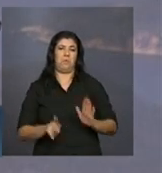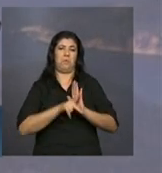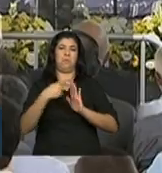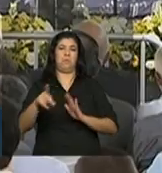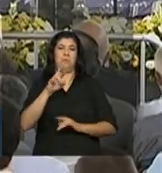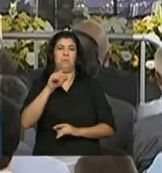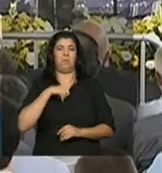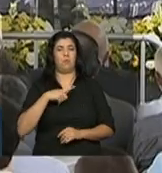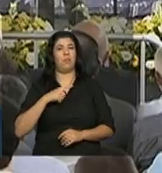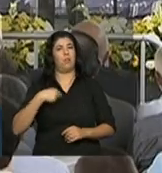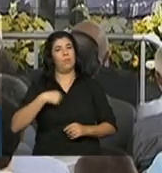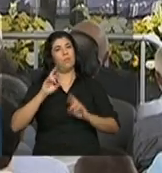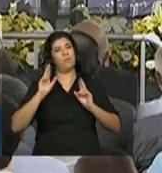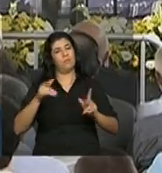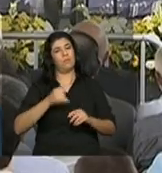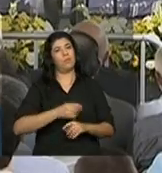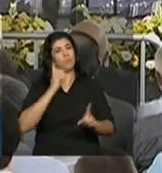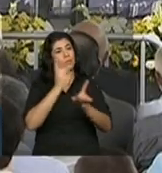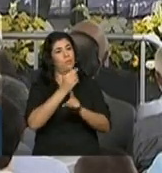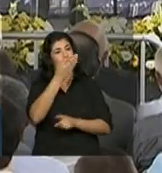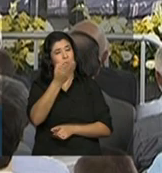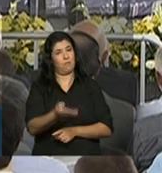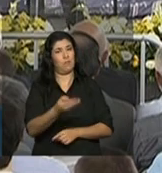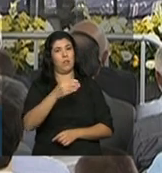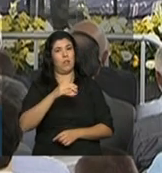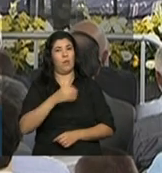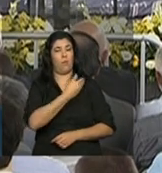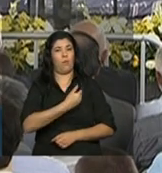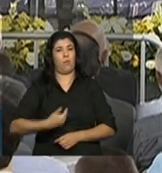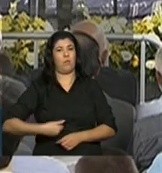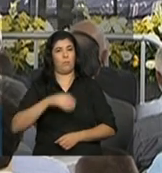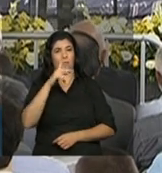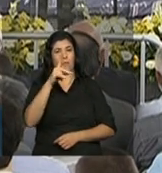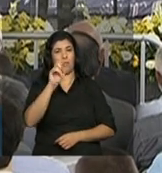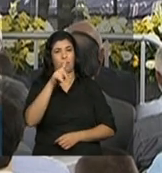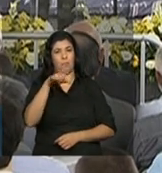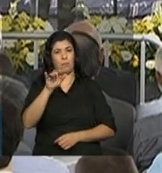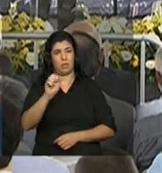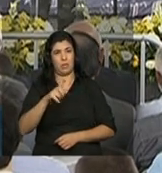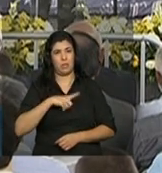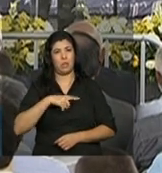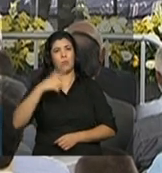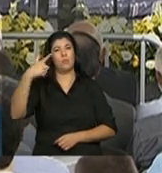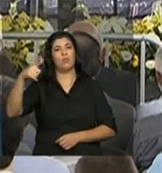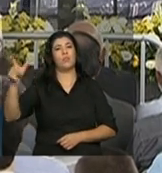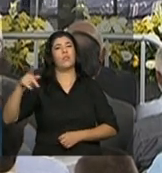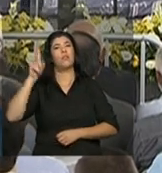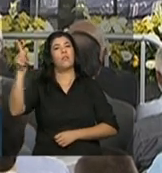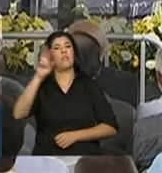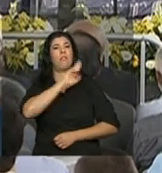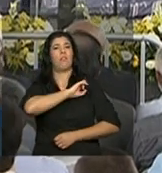Pezão, que sou carioca. Descobri que o Pezão é carioca hoje. Para mim, ele era da República do Piraí.